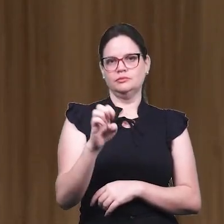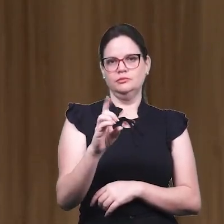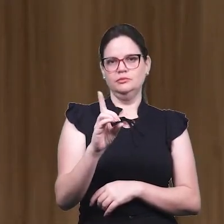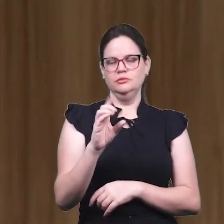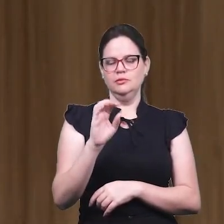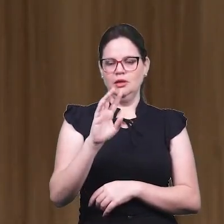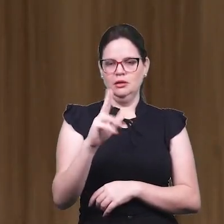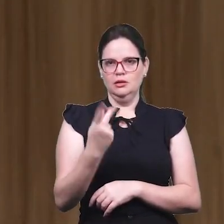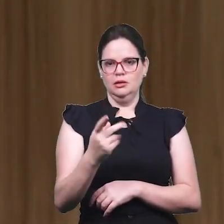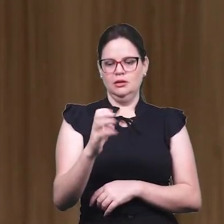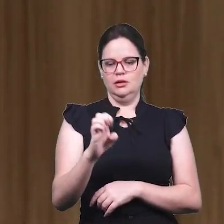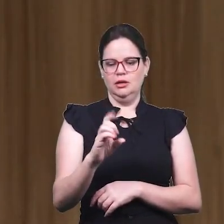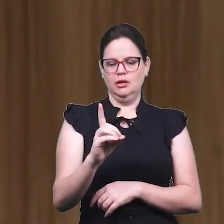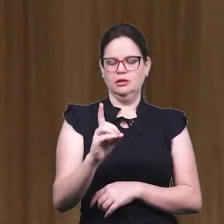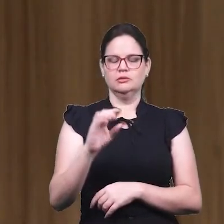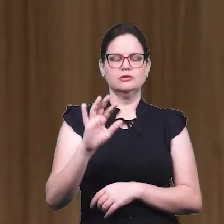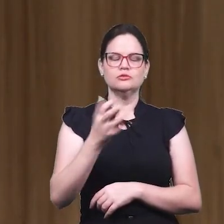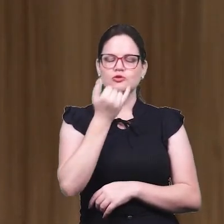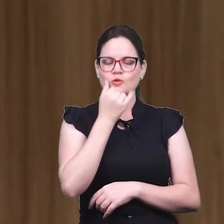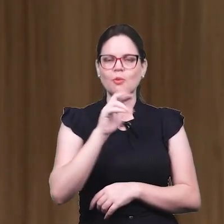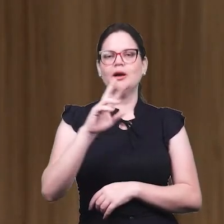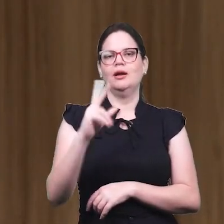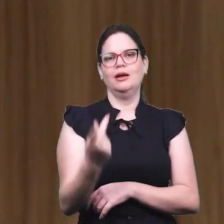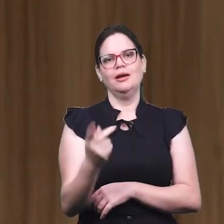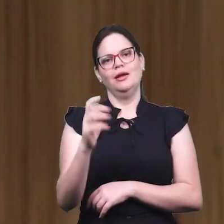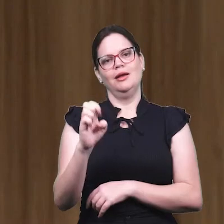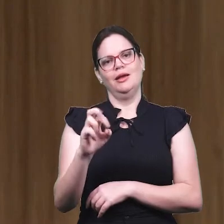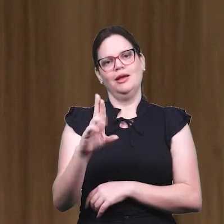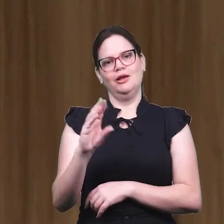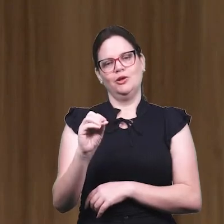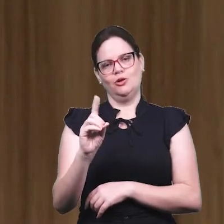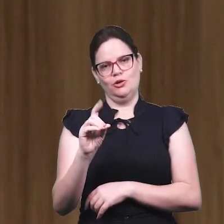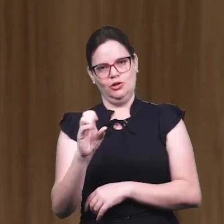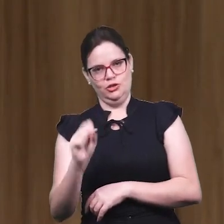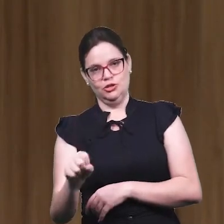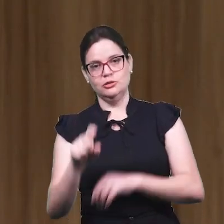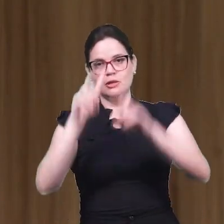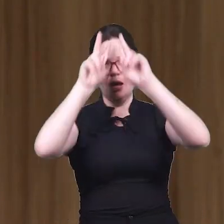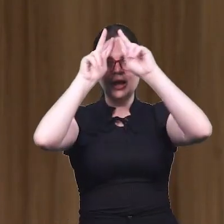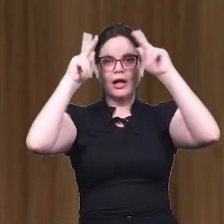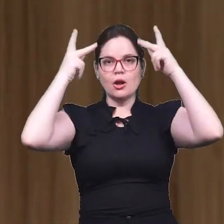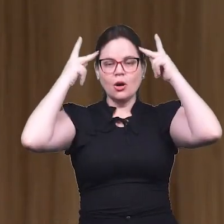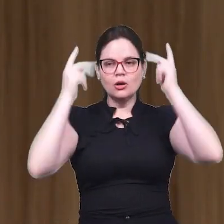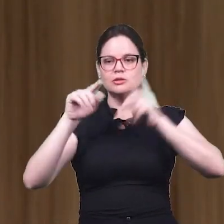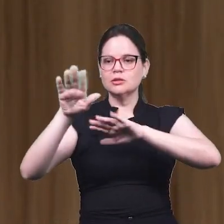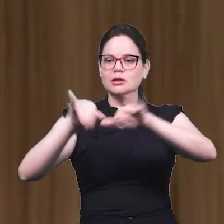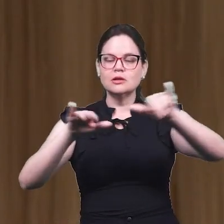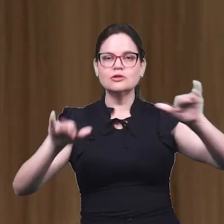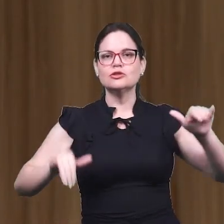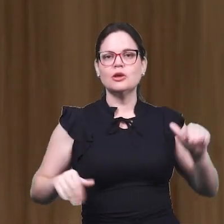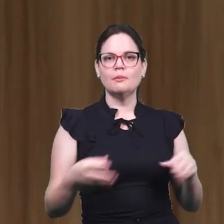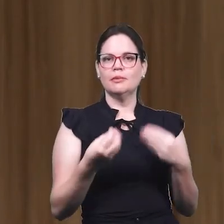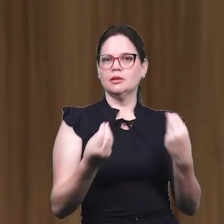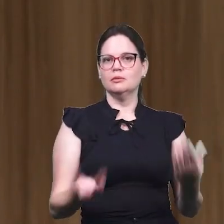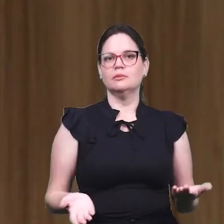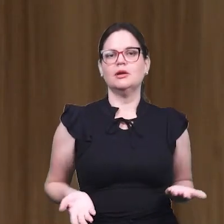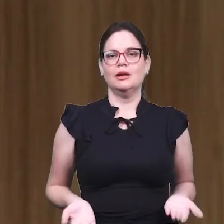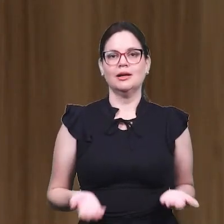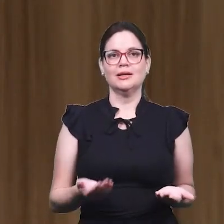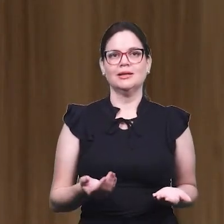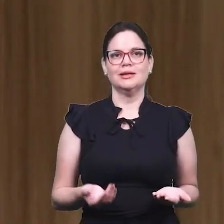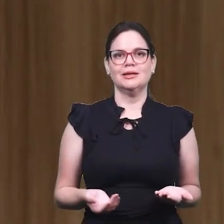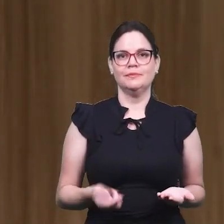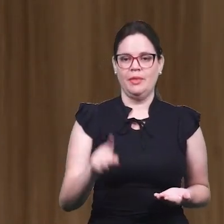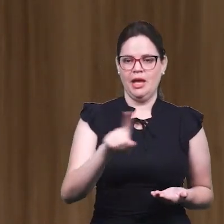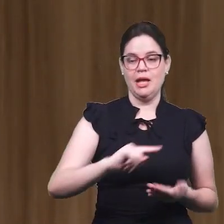é? Acaba sendo, não é, uma dinastia, né? Mas eram instituídos homens